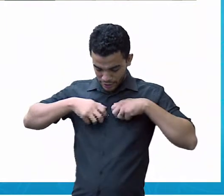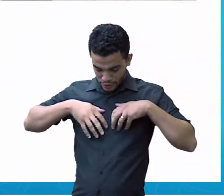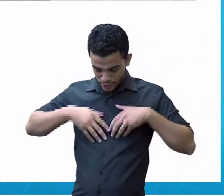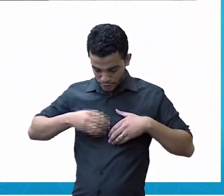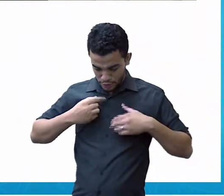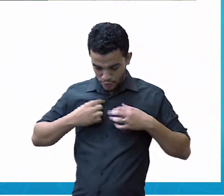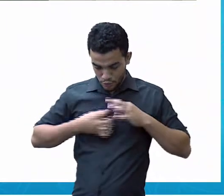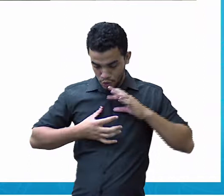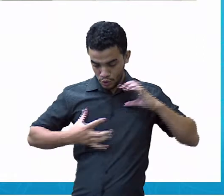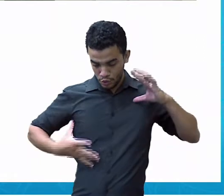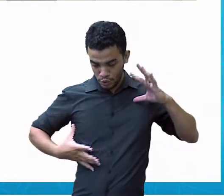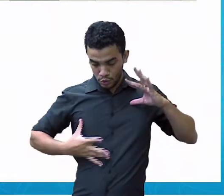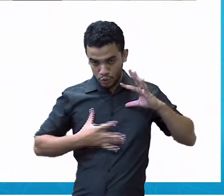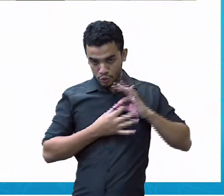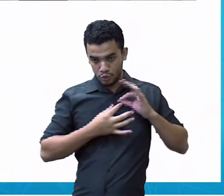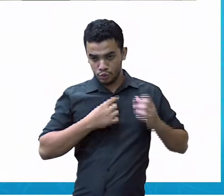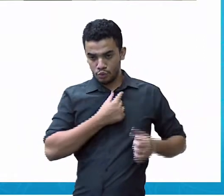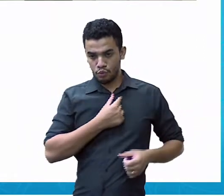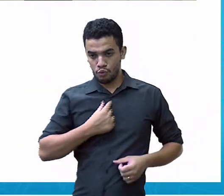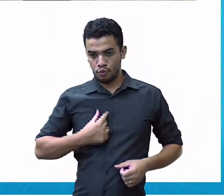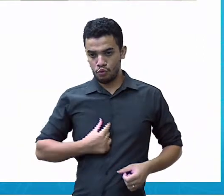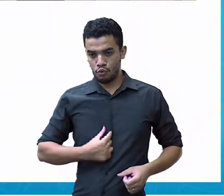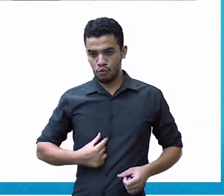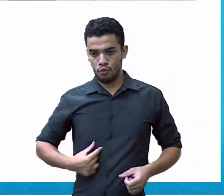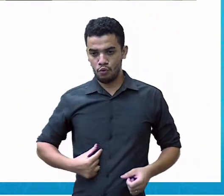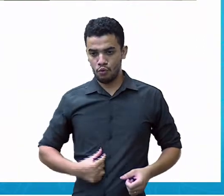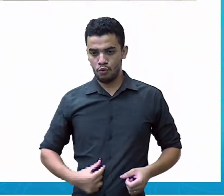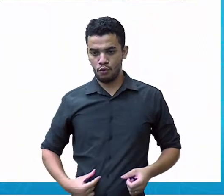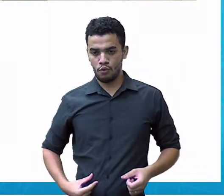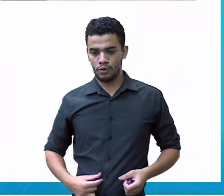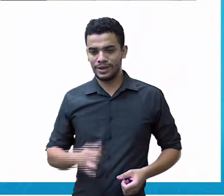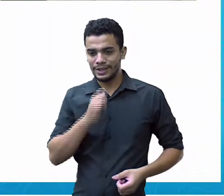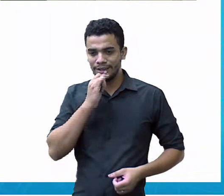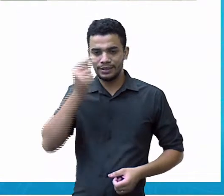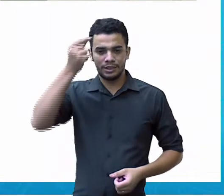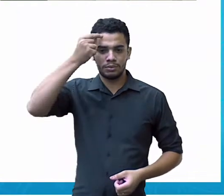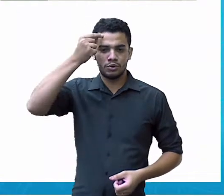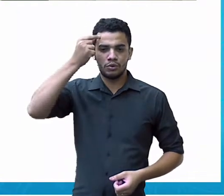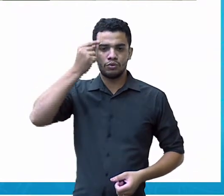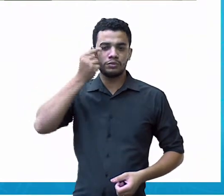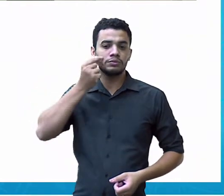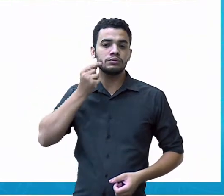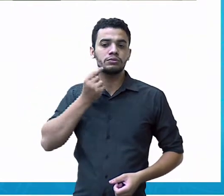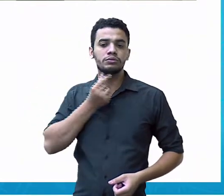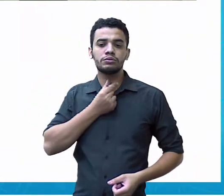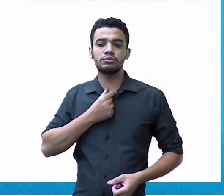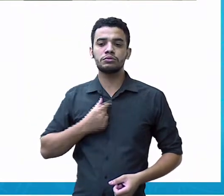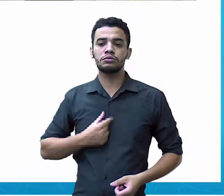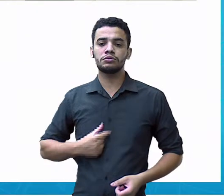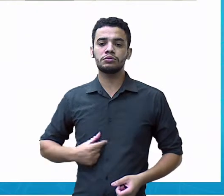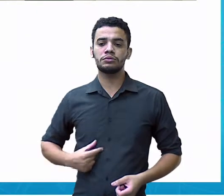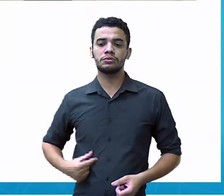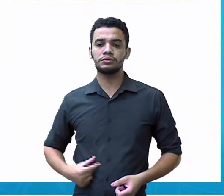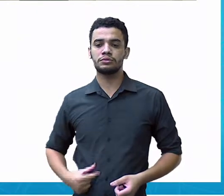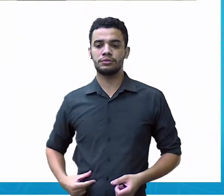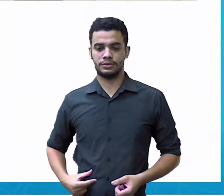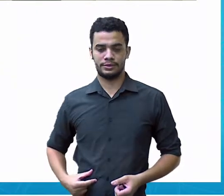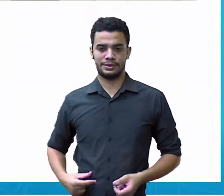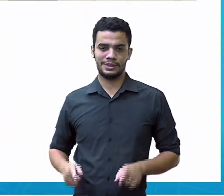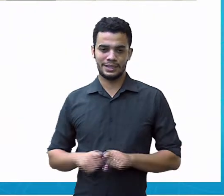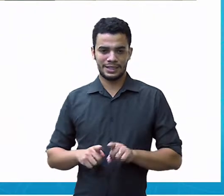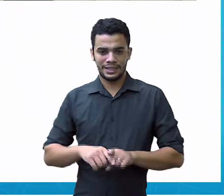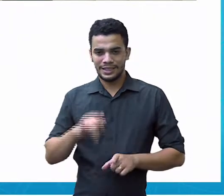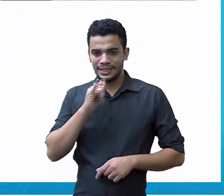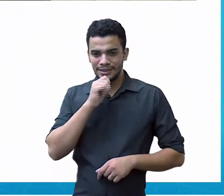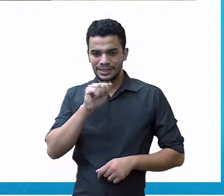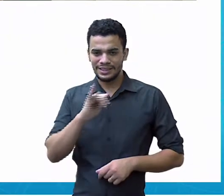contrário. Os nervos transmitem nossas sensações ao cérebro. As